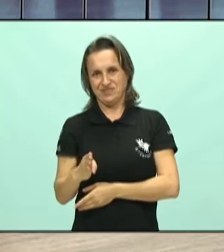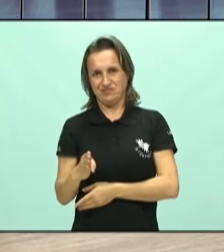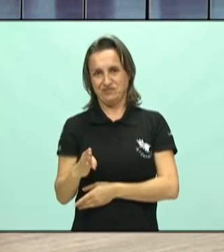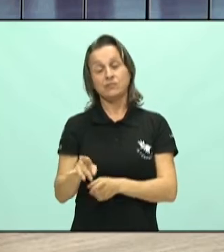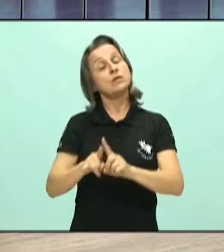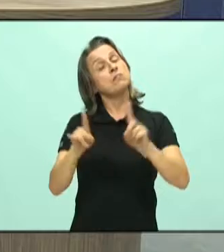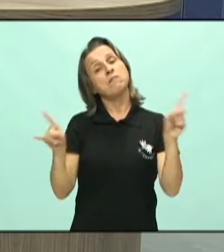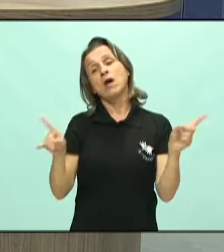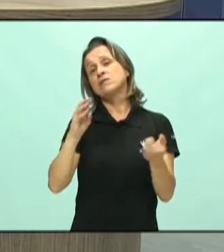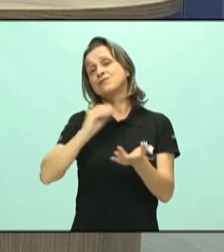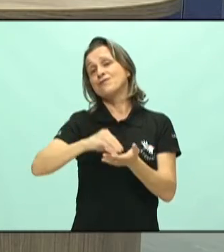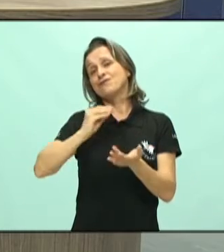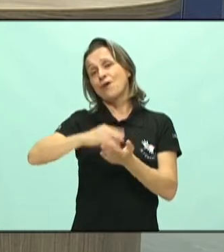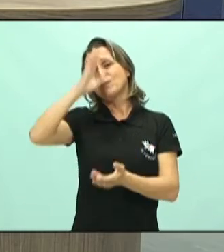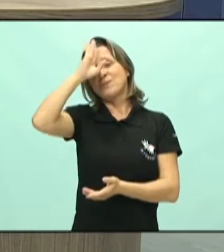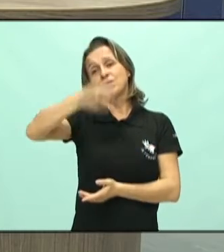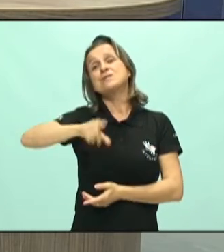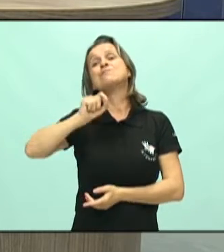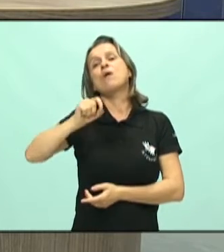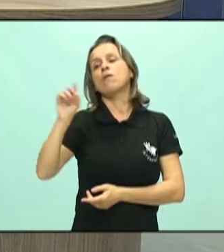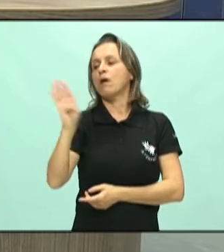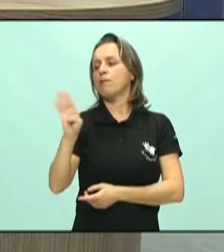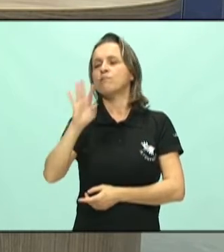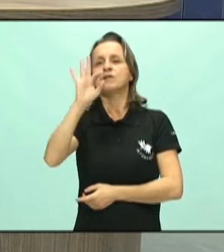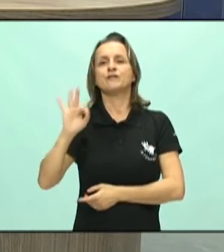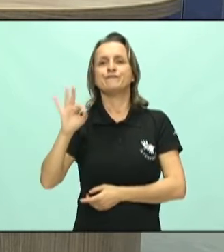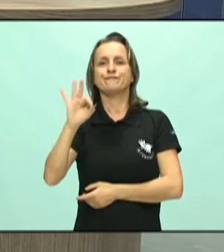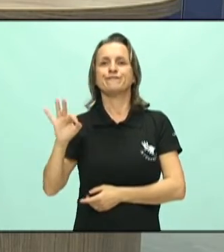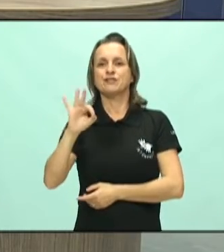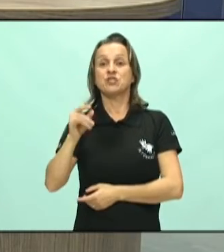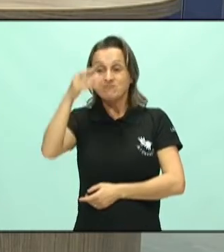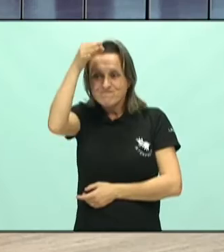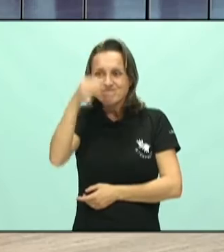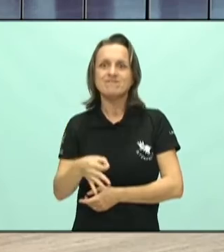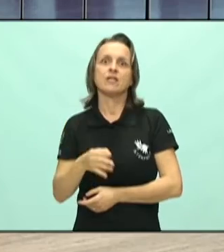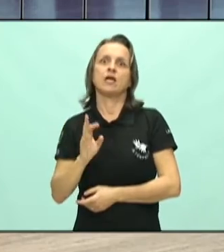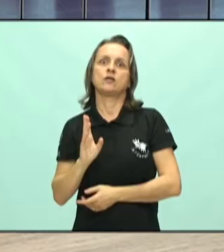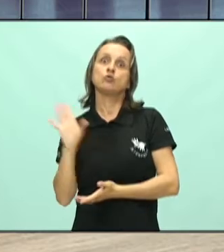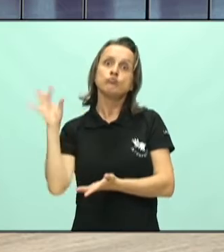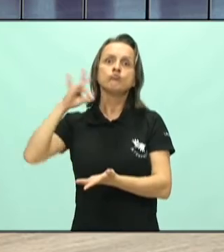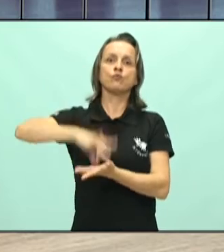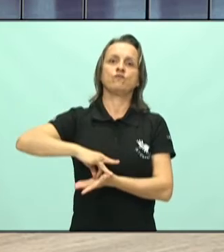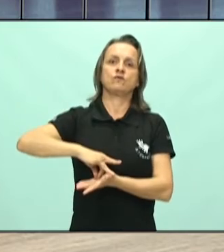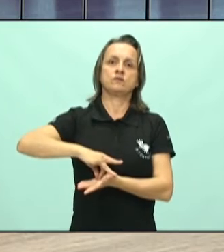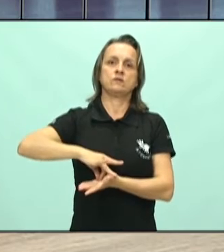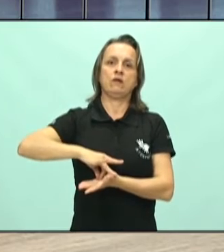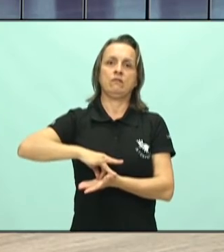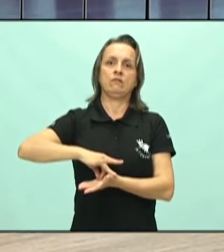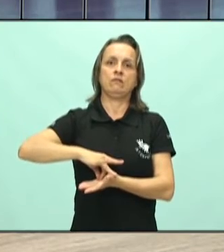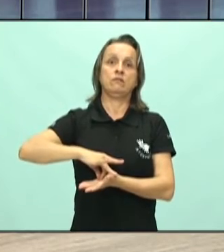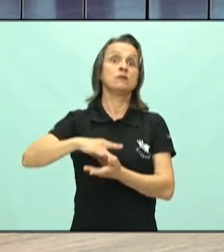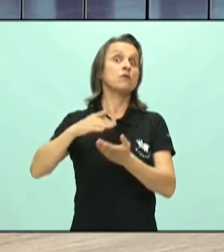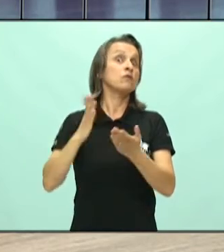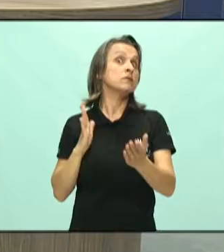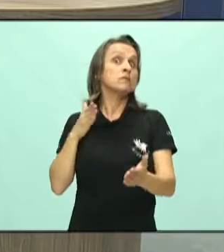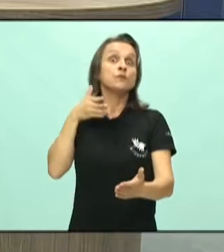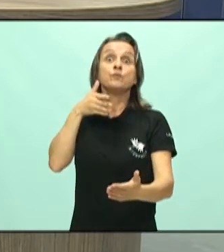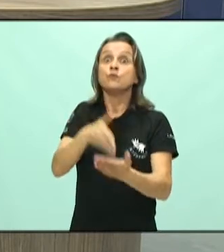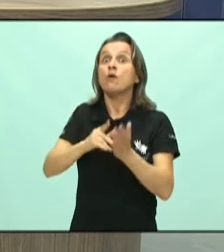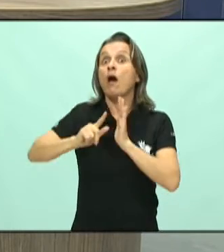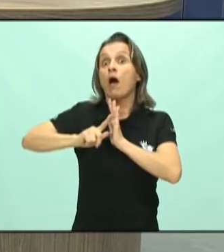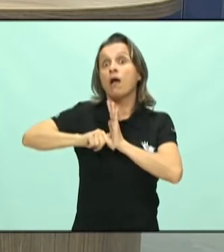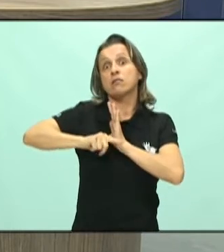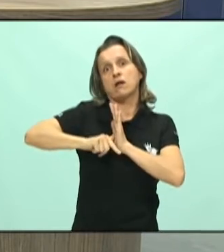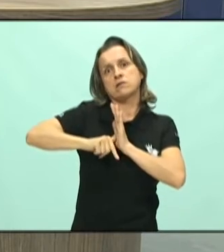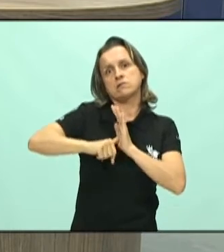temos o principal, que é os incentivos concretizados para poder oferecer. Então nós saímos efetivamente muito atrás dos outros estados brasileiros.